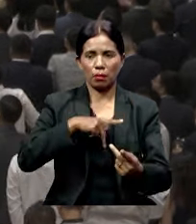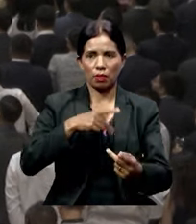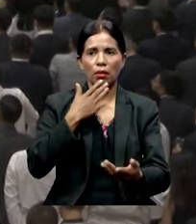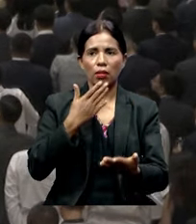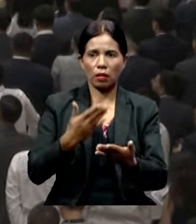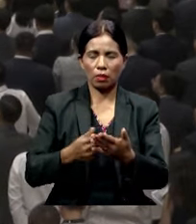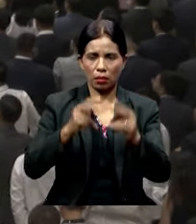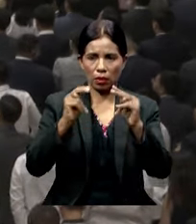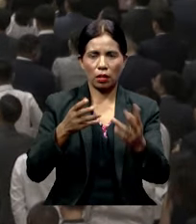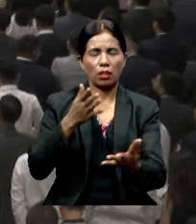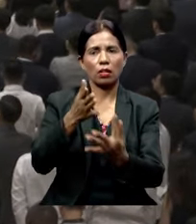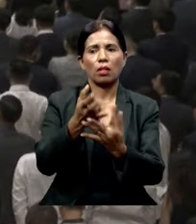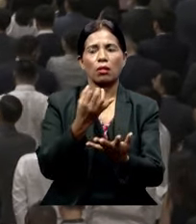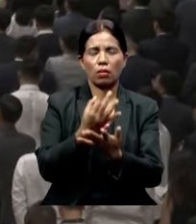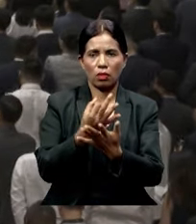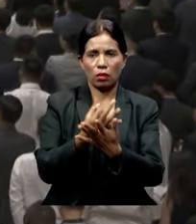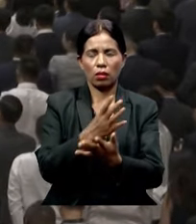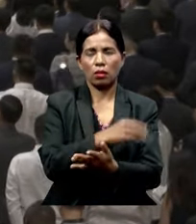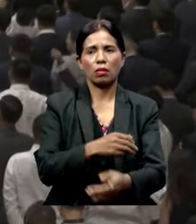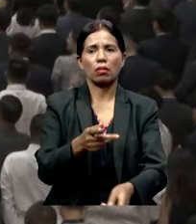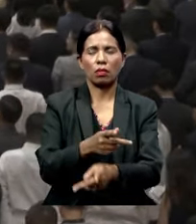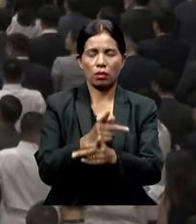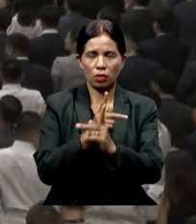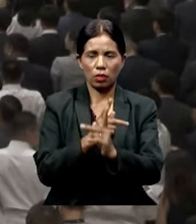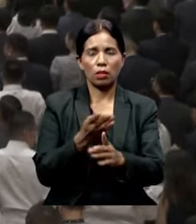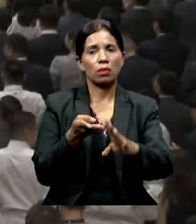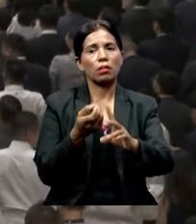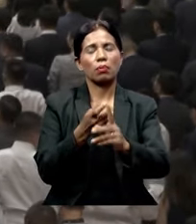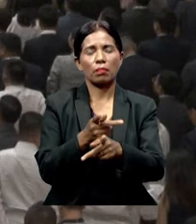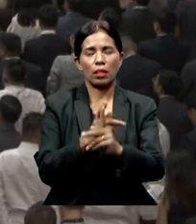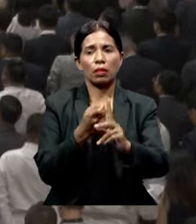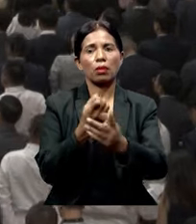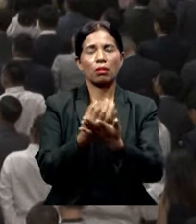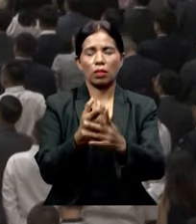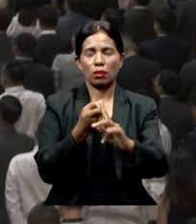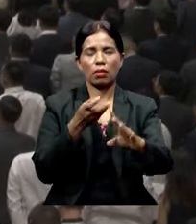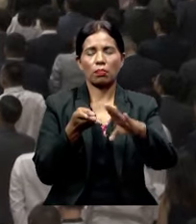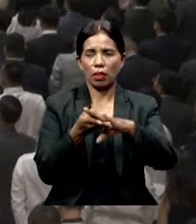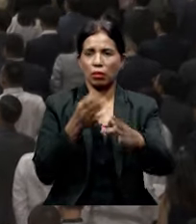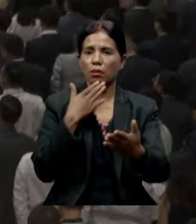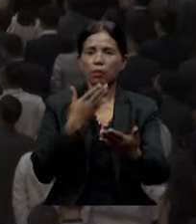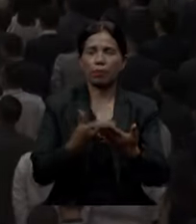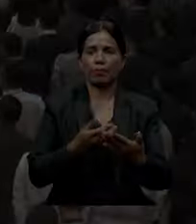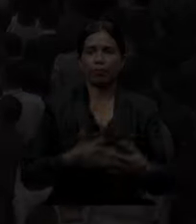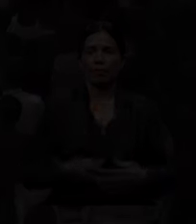persia mos acesso financiamento no empréstimo bancário no capital investimento nebe diak, equipa cobertura, GMN.